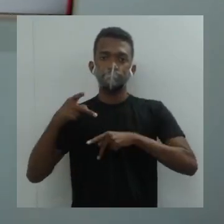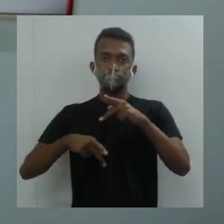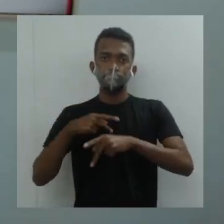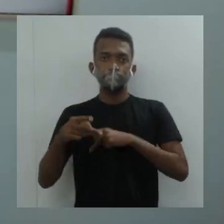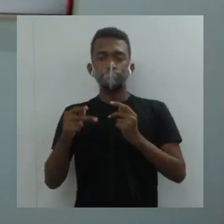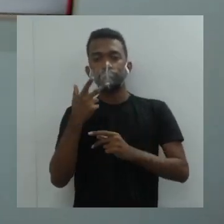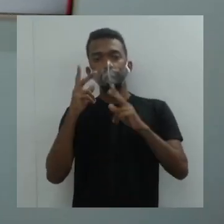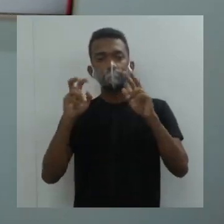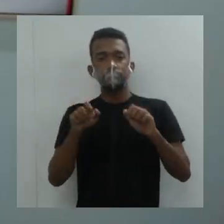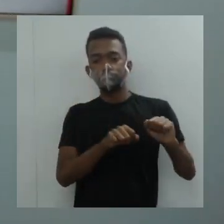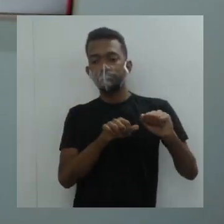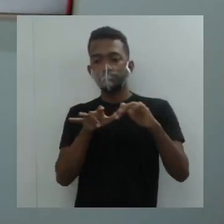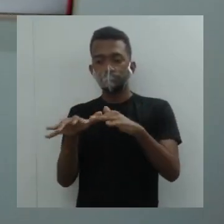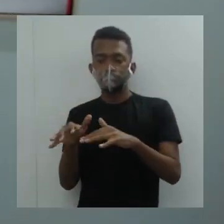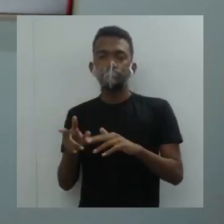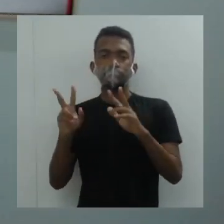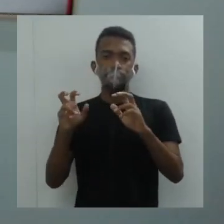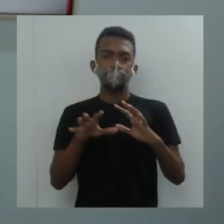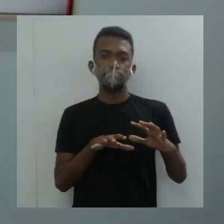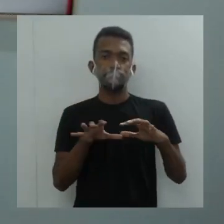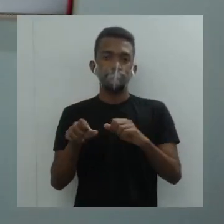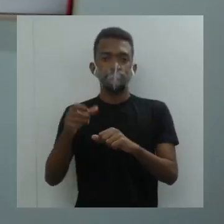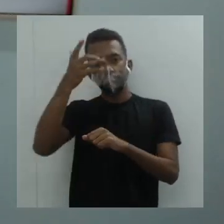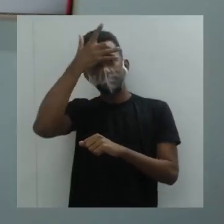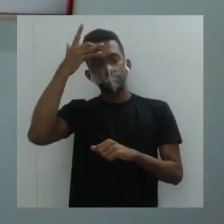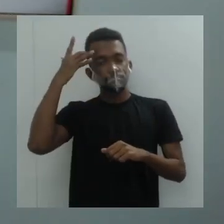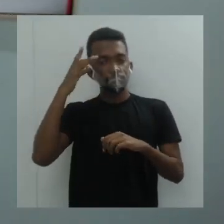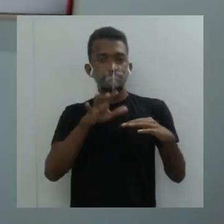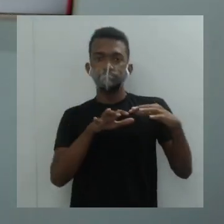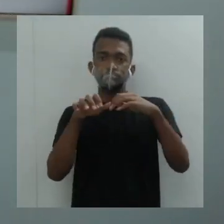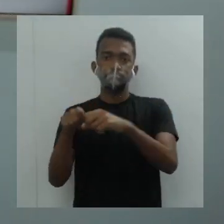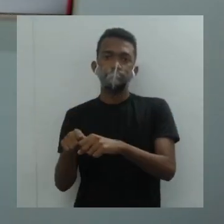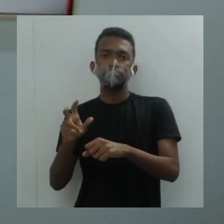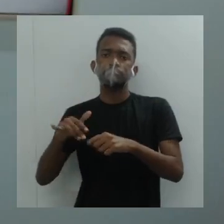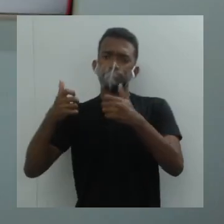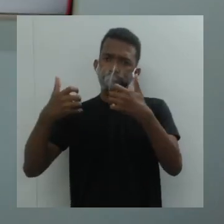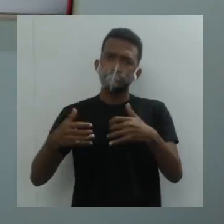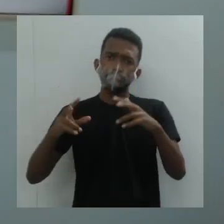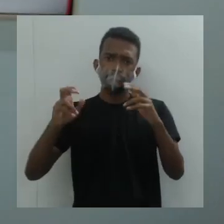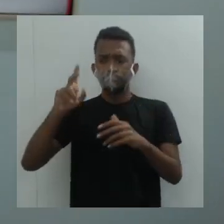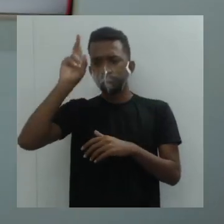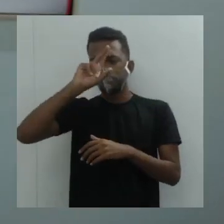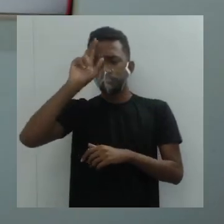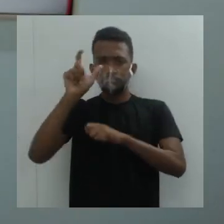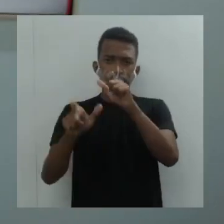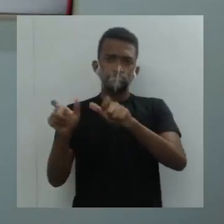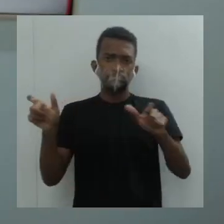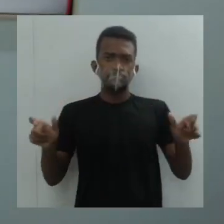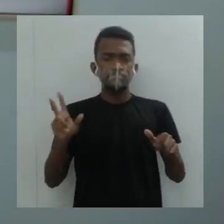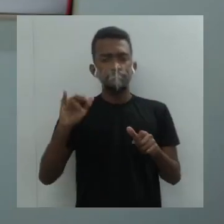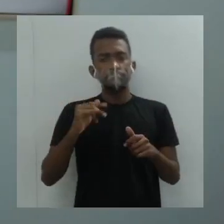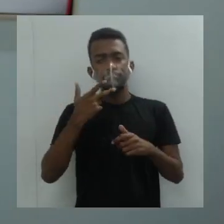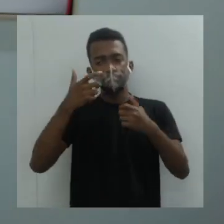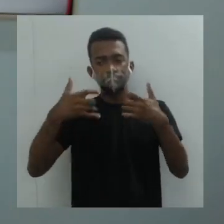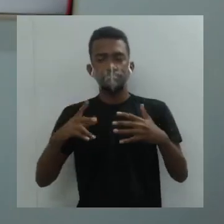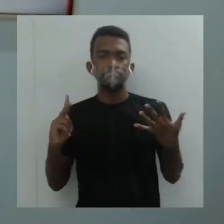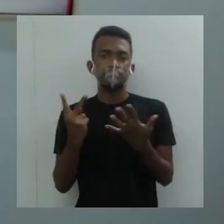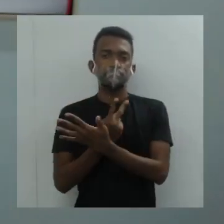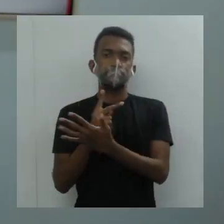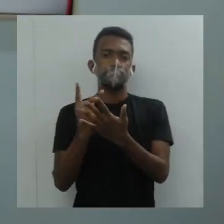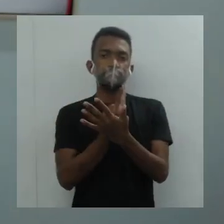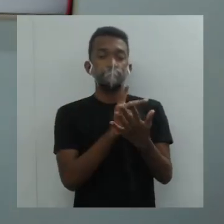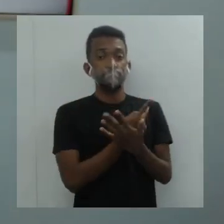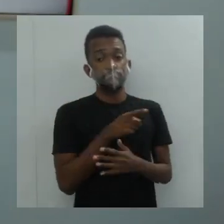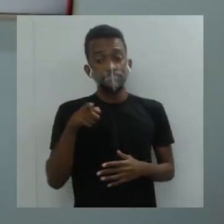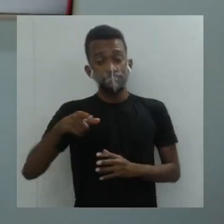de migração, falar de refugiados, eu vou falar da história das pessoas, eu vou falar de acontecimentos. E a